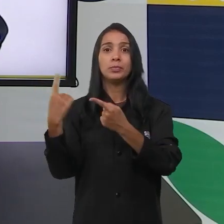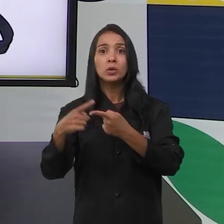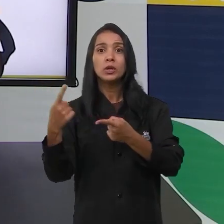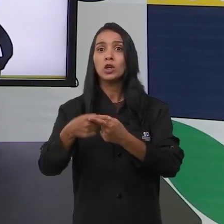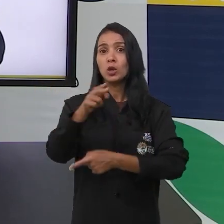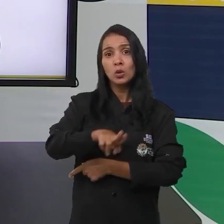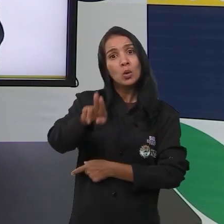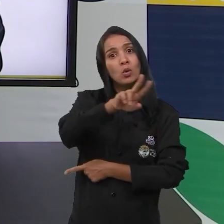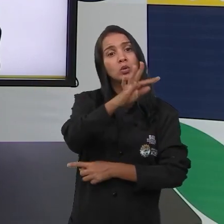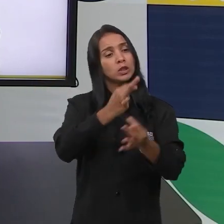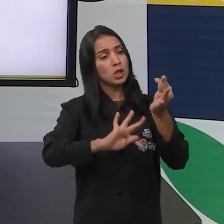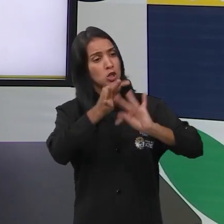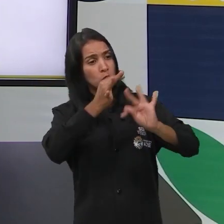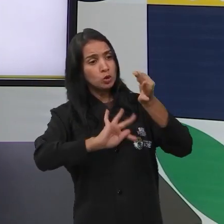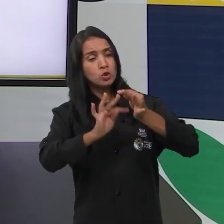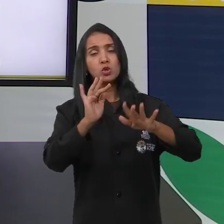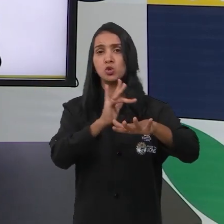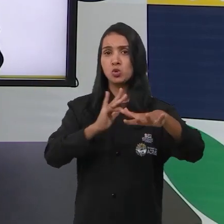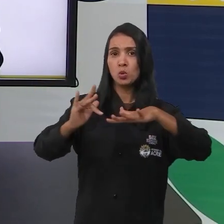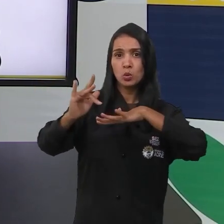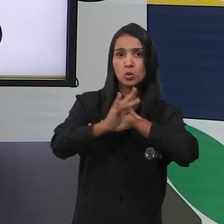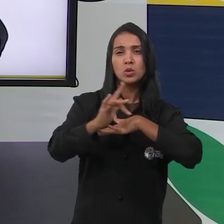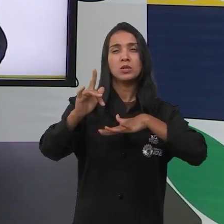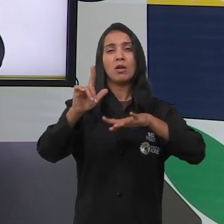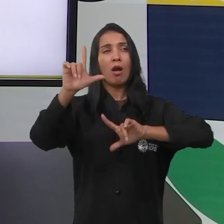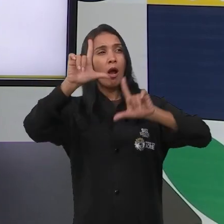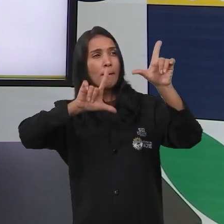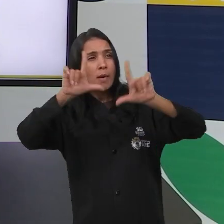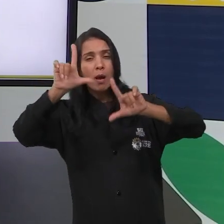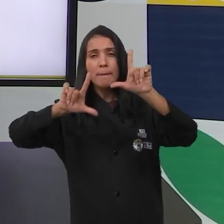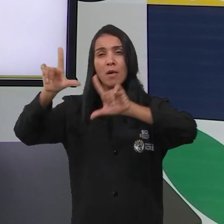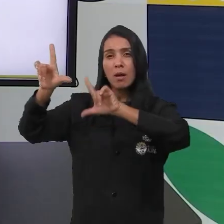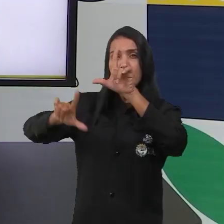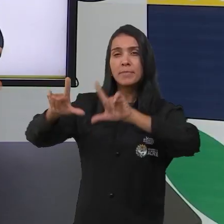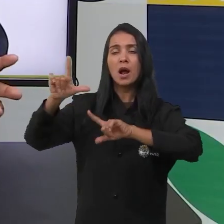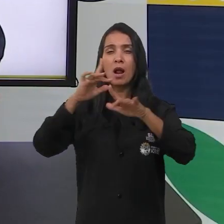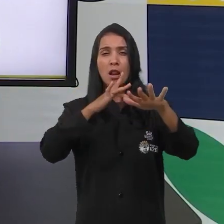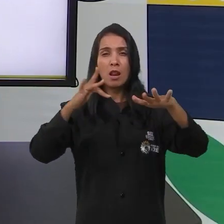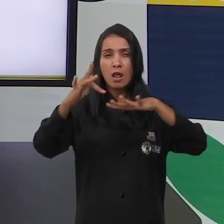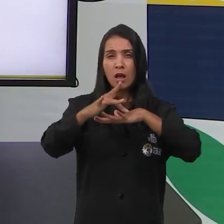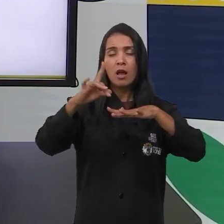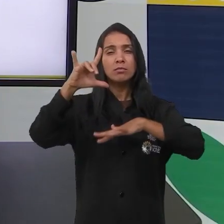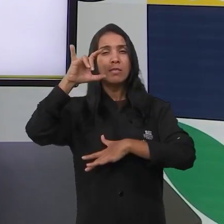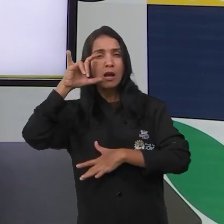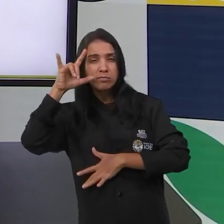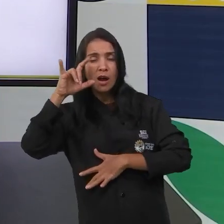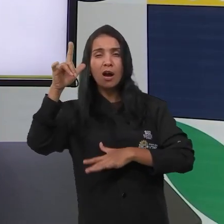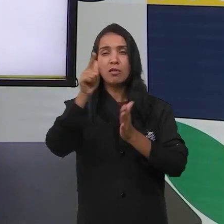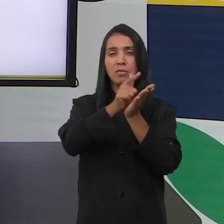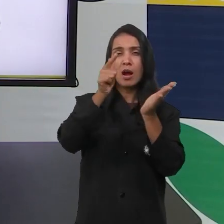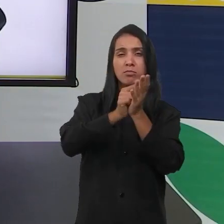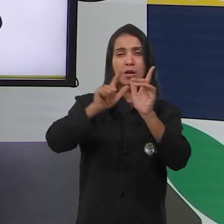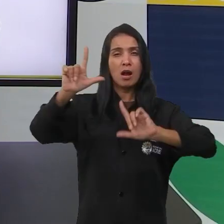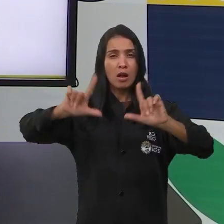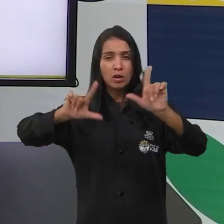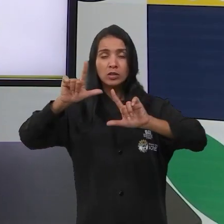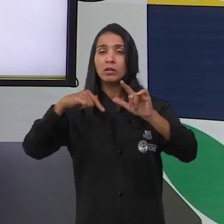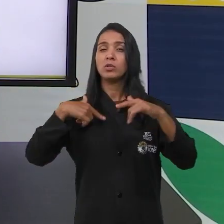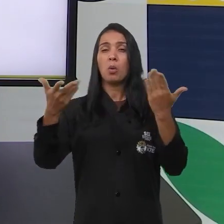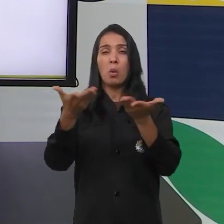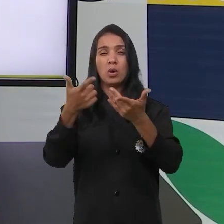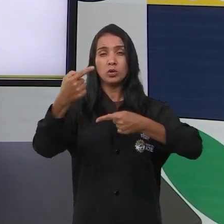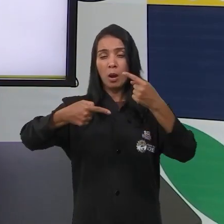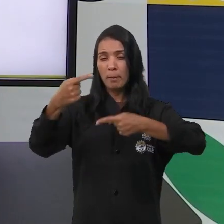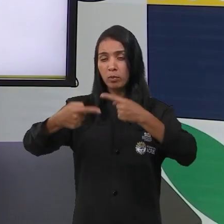digitalizado, filmado, fotografado, nos jornais, na internet, no Instagram, nas redes sociais, de uma forma geral. A política hoje está